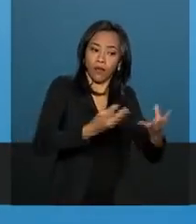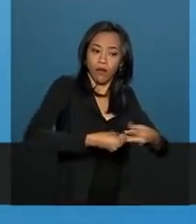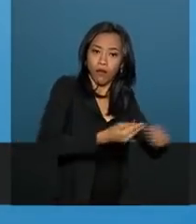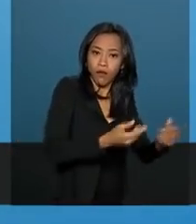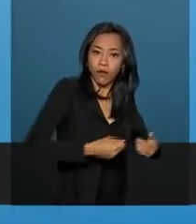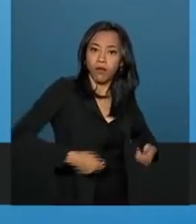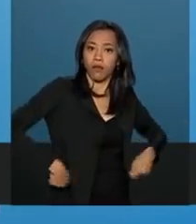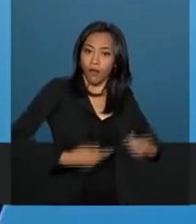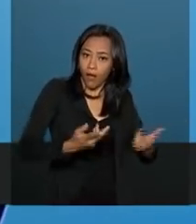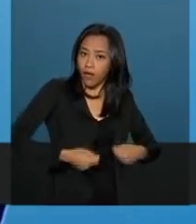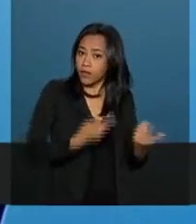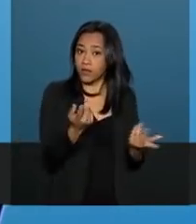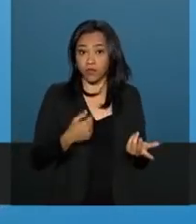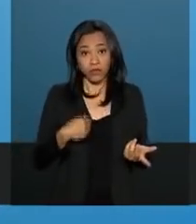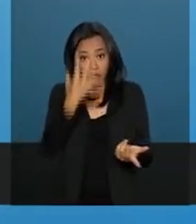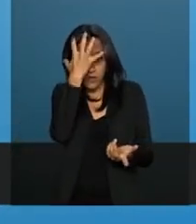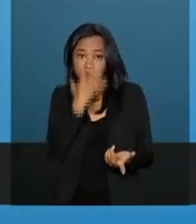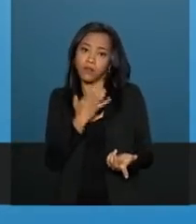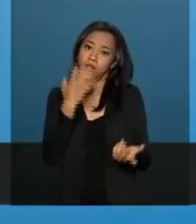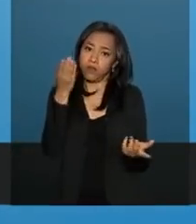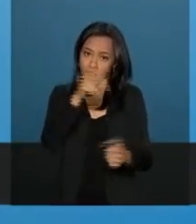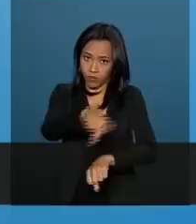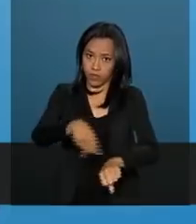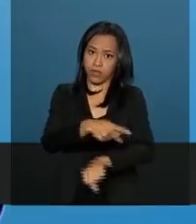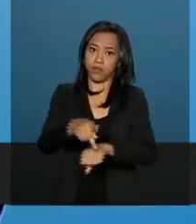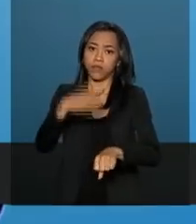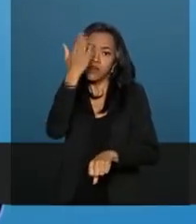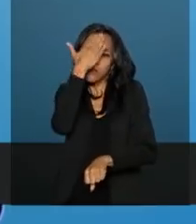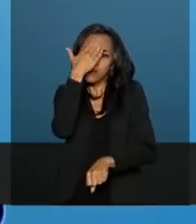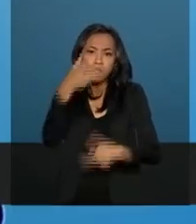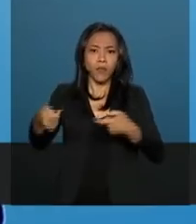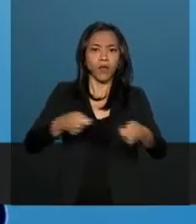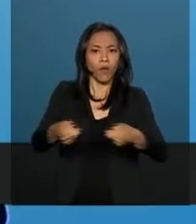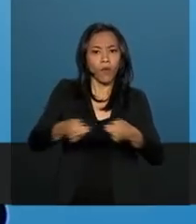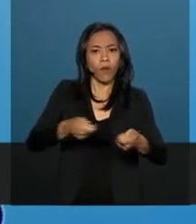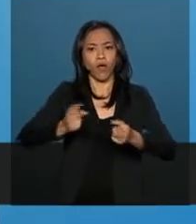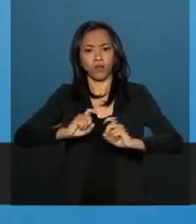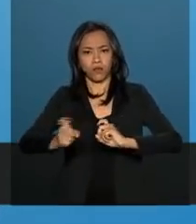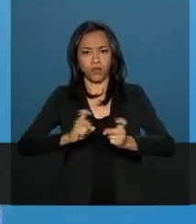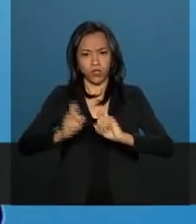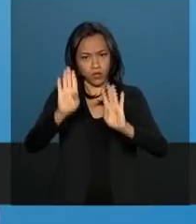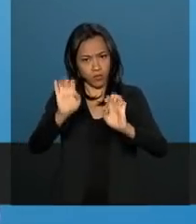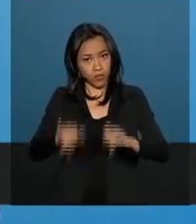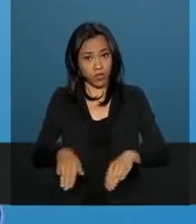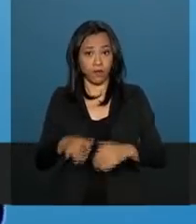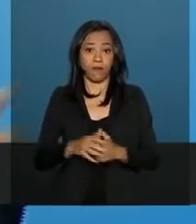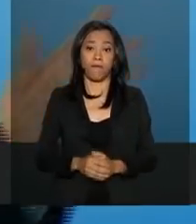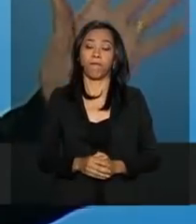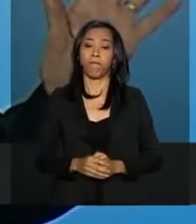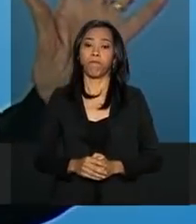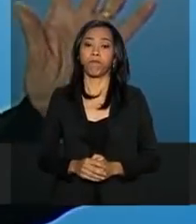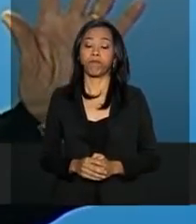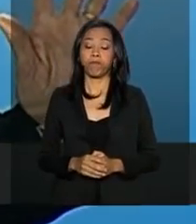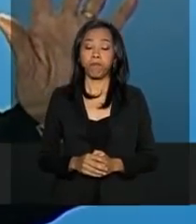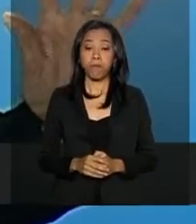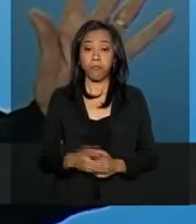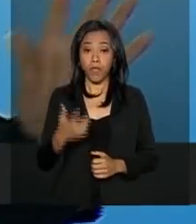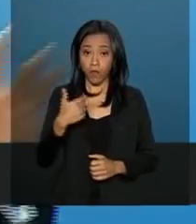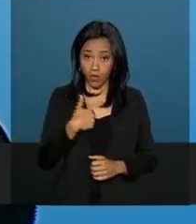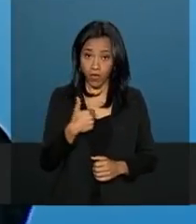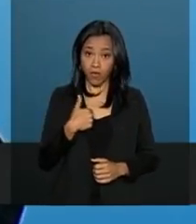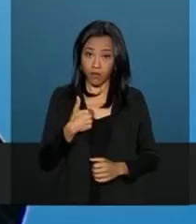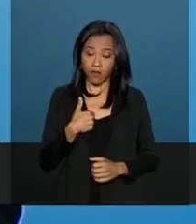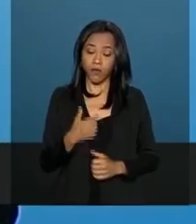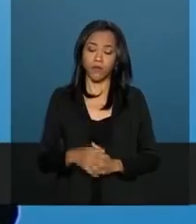seríssimo para o país, especialmente no tocante à dívida pública. Eu, naquele meu